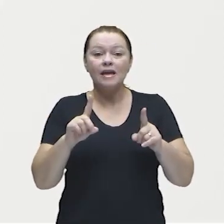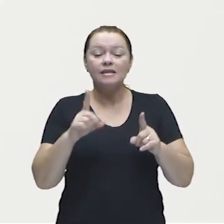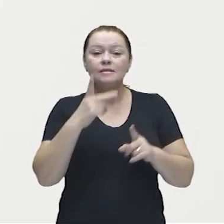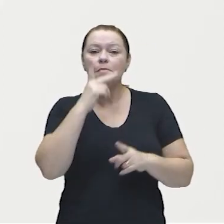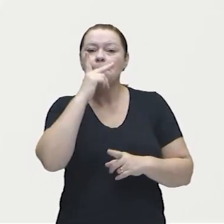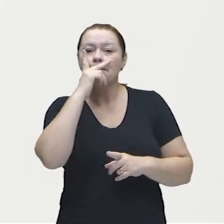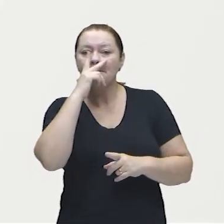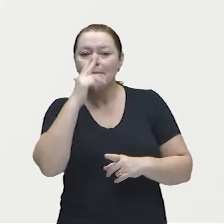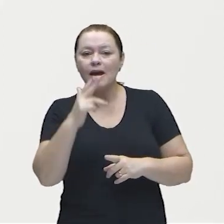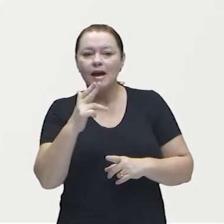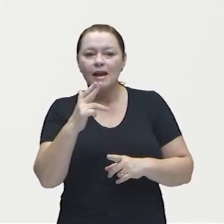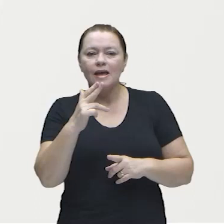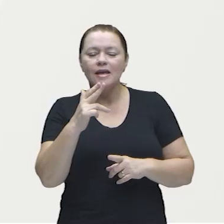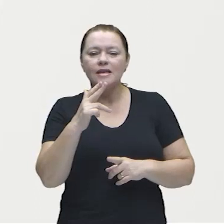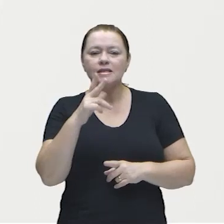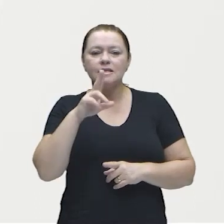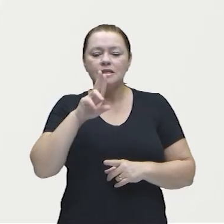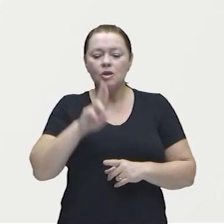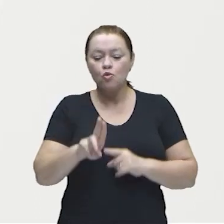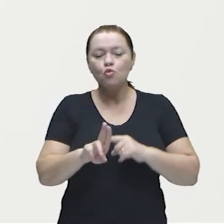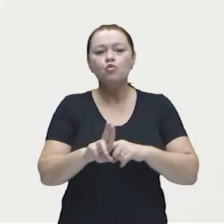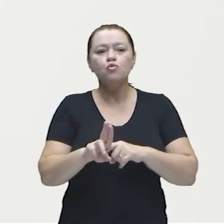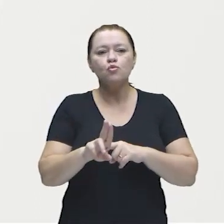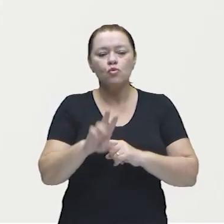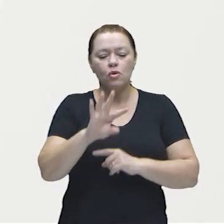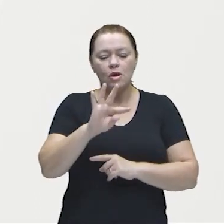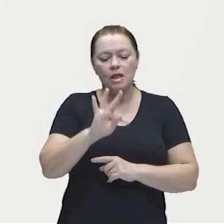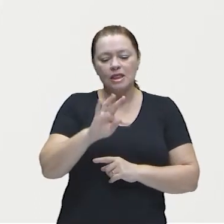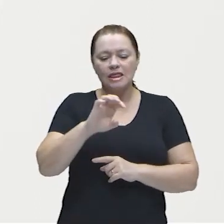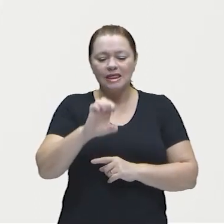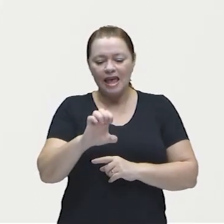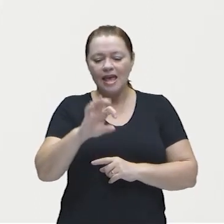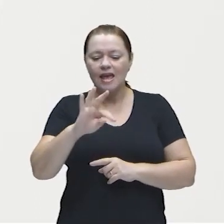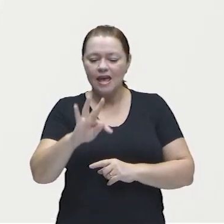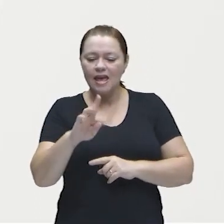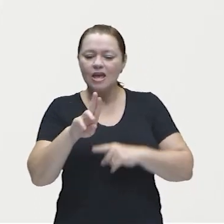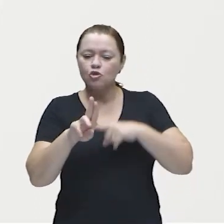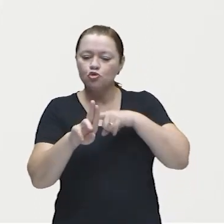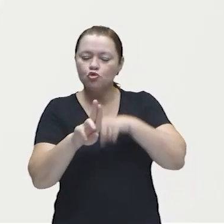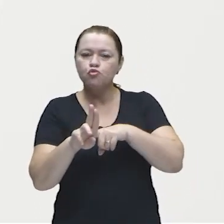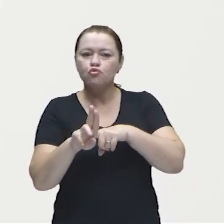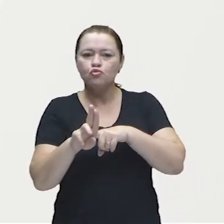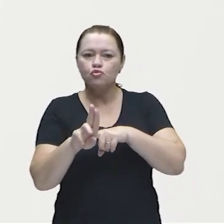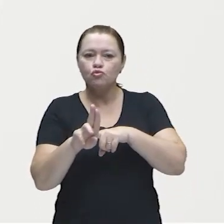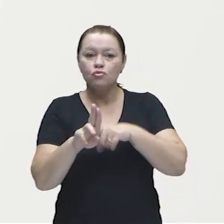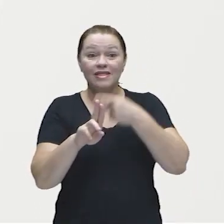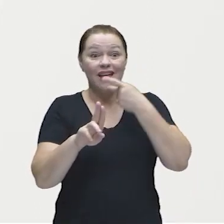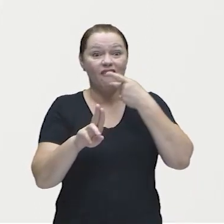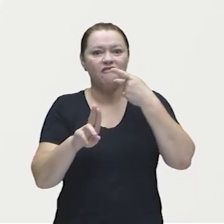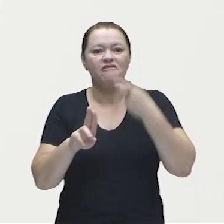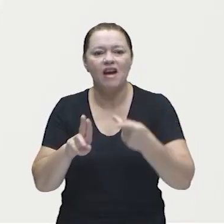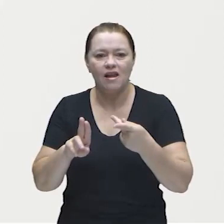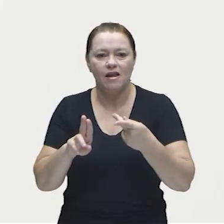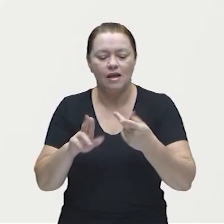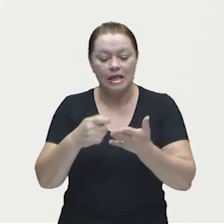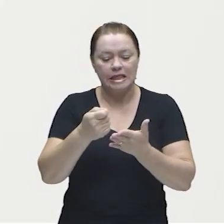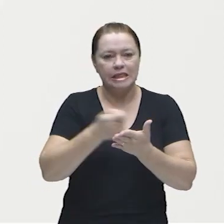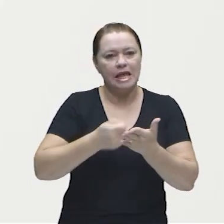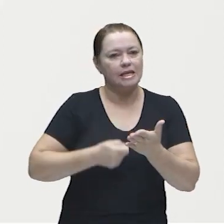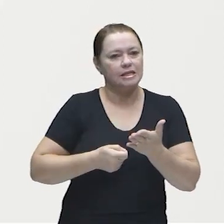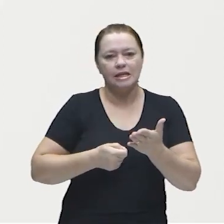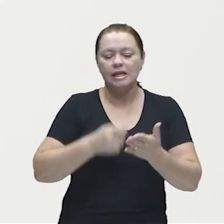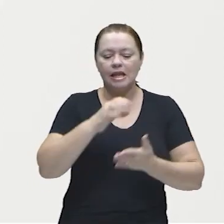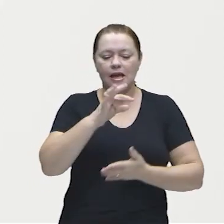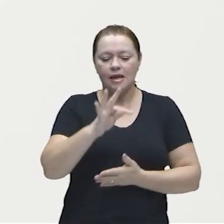ó. Tábua e teto. Também não possui o som de U? Você sabia que é exatamente por esta